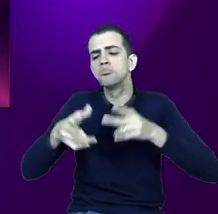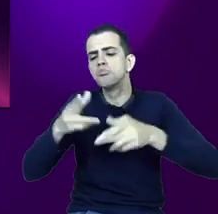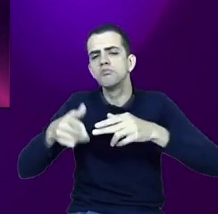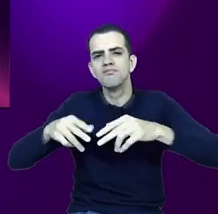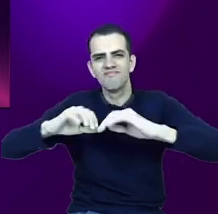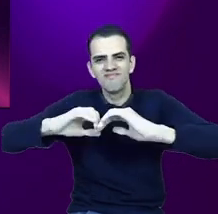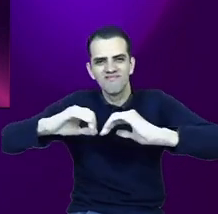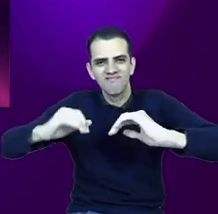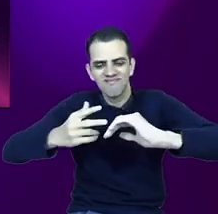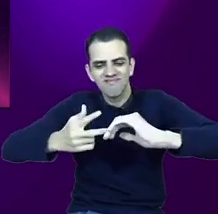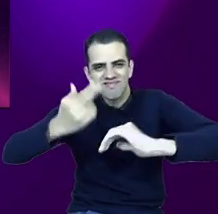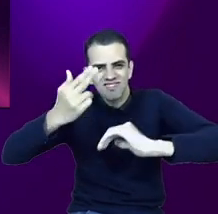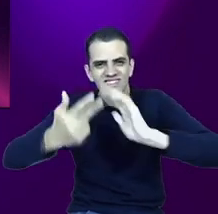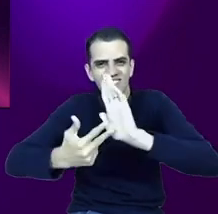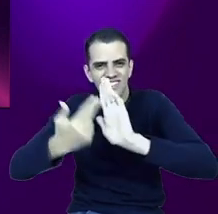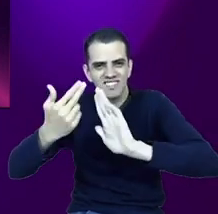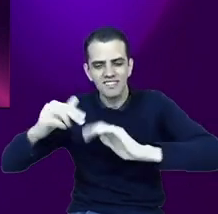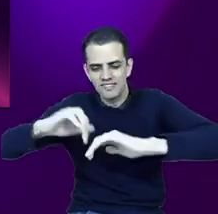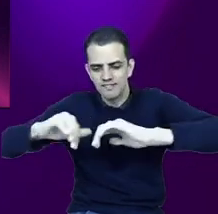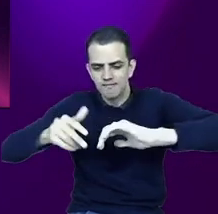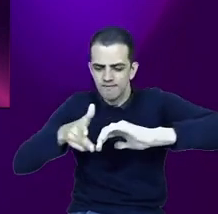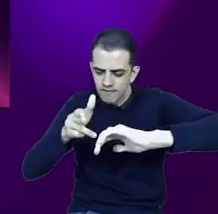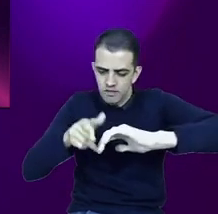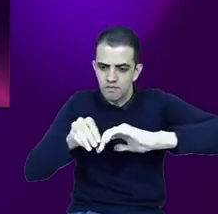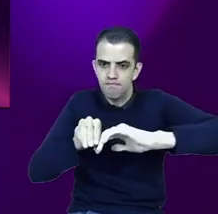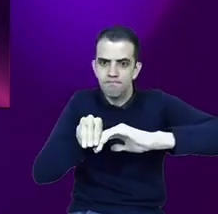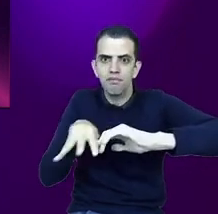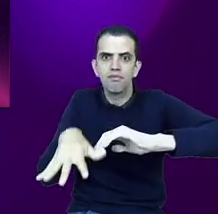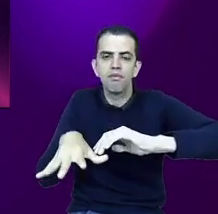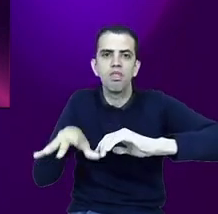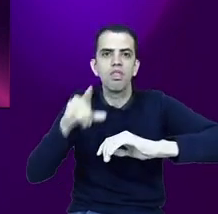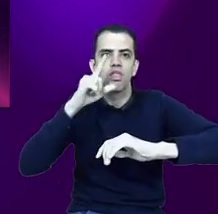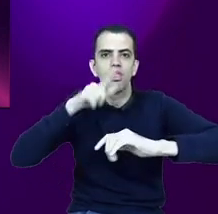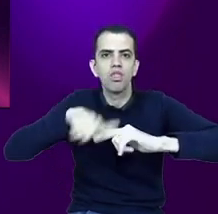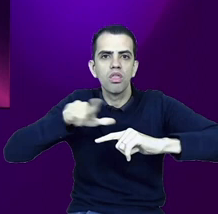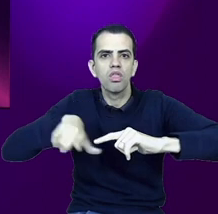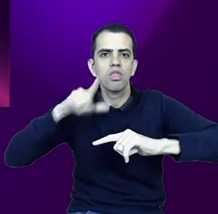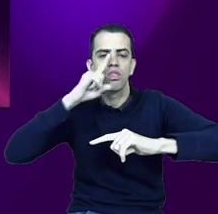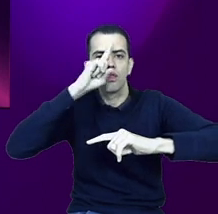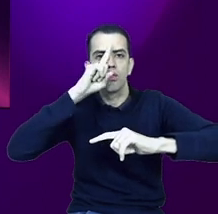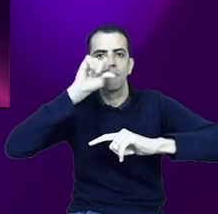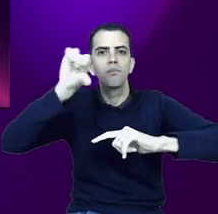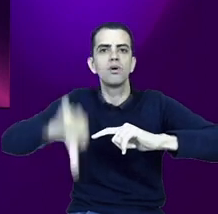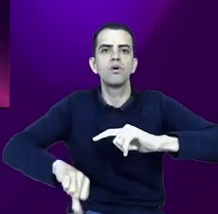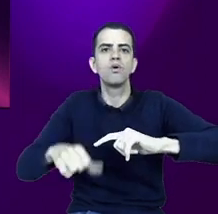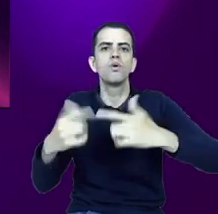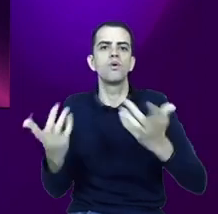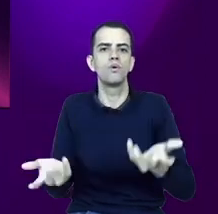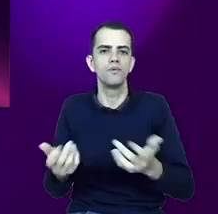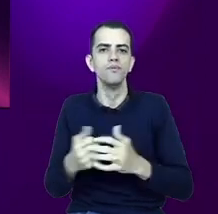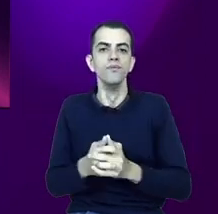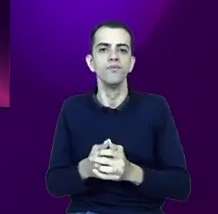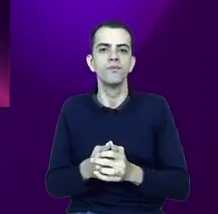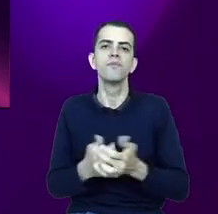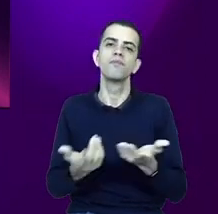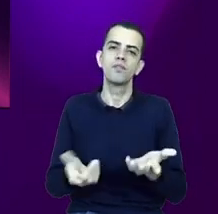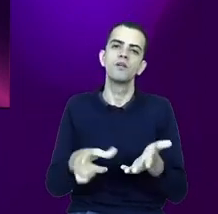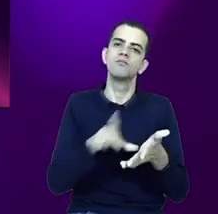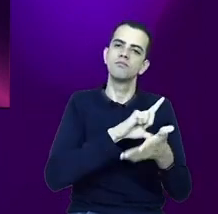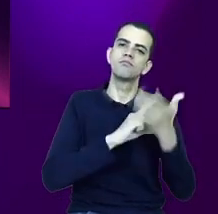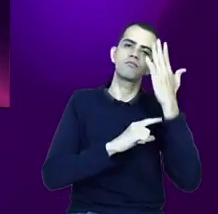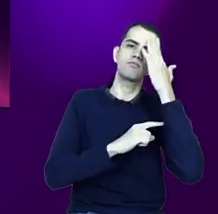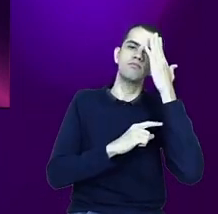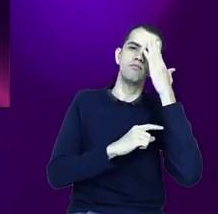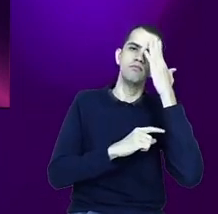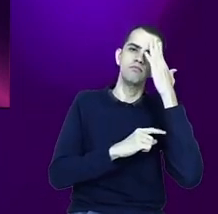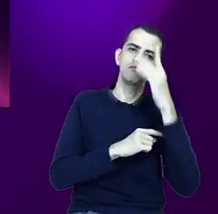e também de nos deixar mais agressivos, por assim dizer, em relação às ressecções, uma vez sabemos ela impacta